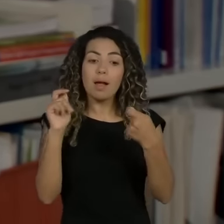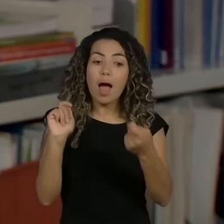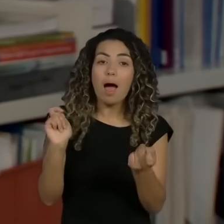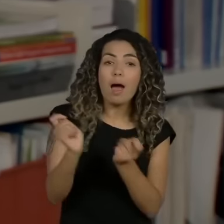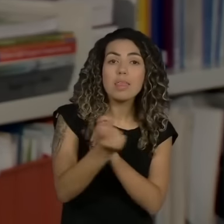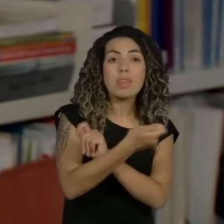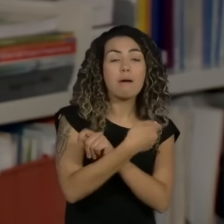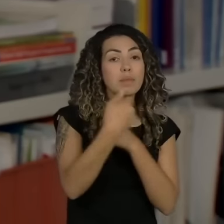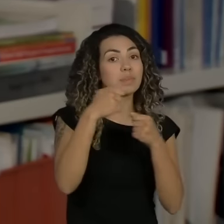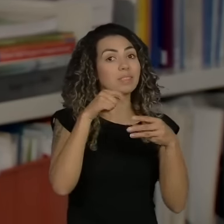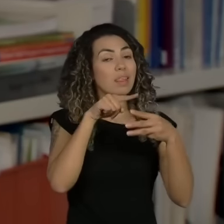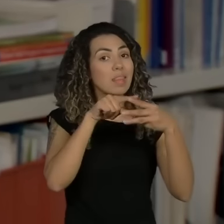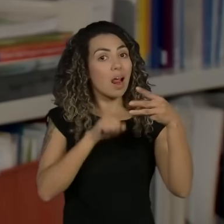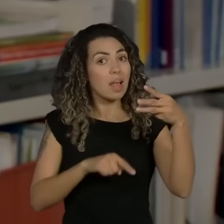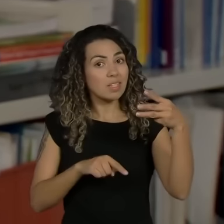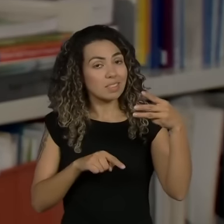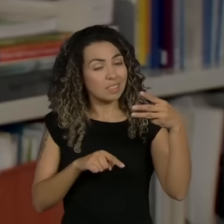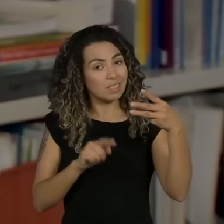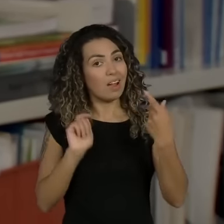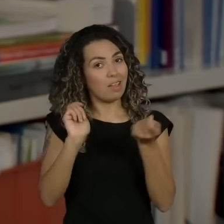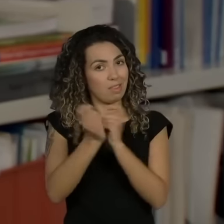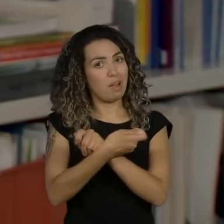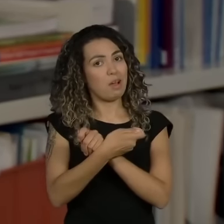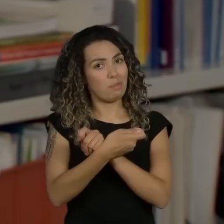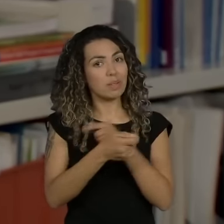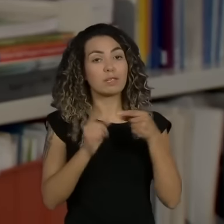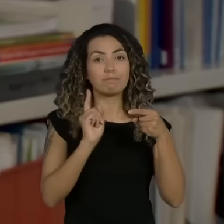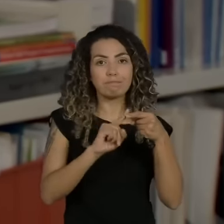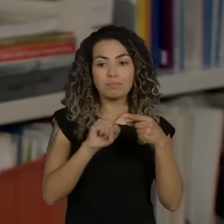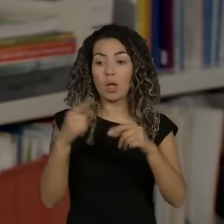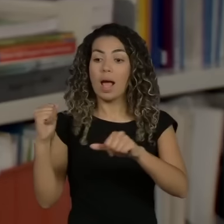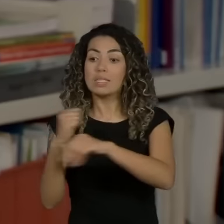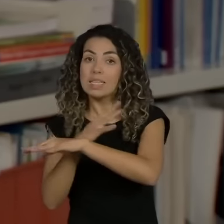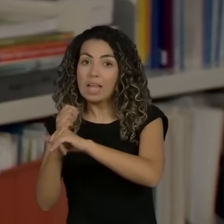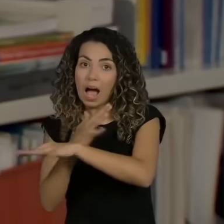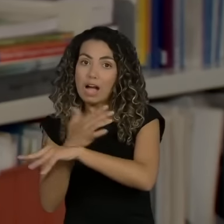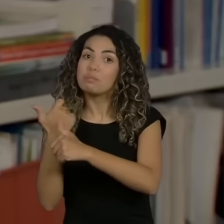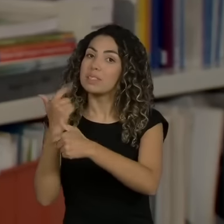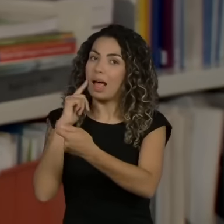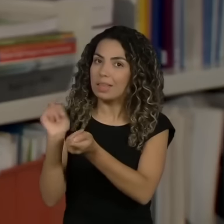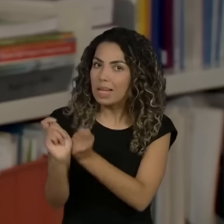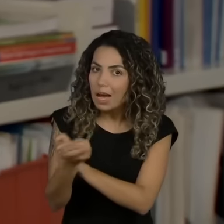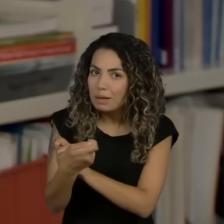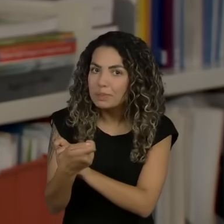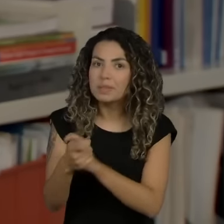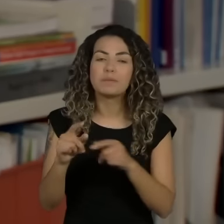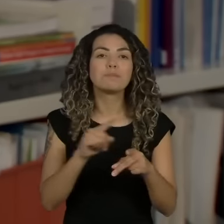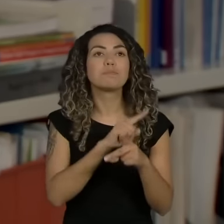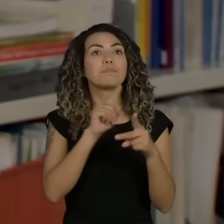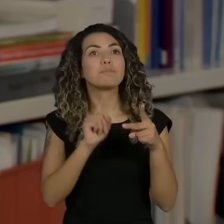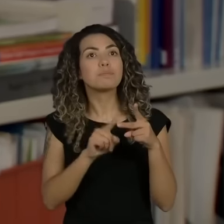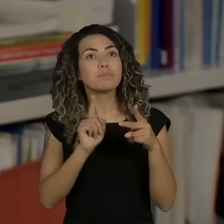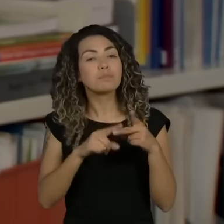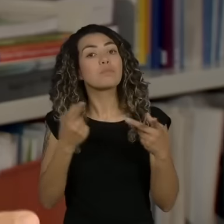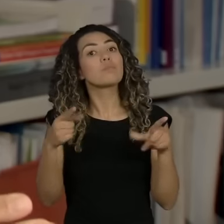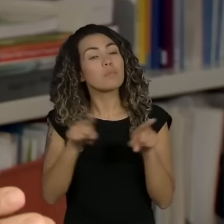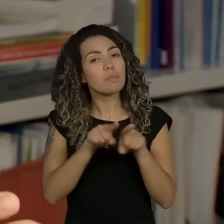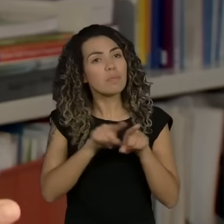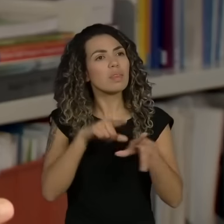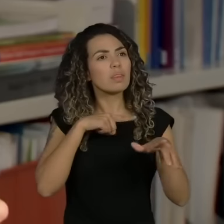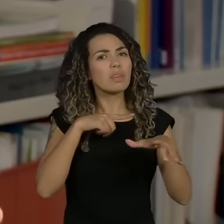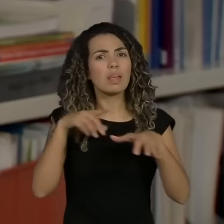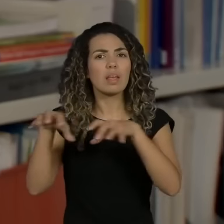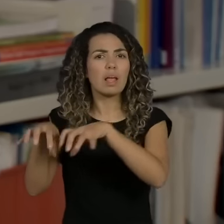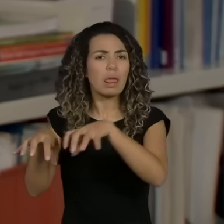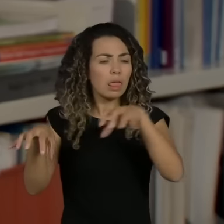no Brasil. A transição, vamos dizer, urbana, a transição em comunidades remotas e isoladas,